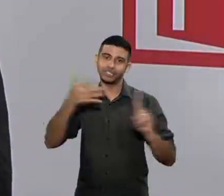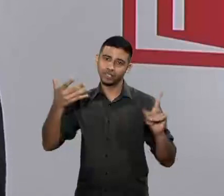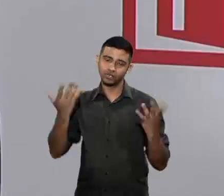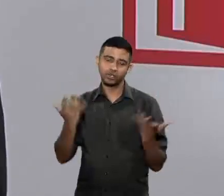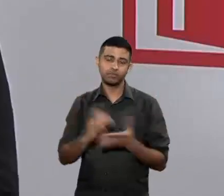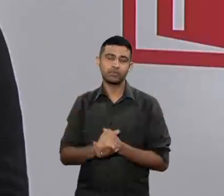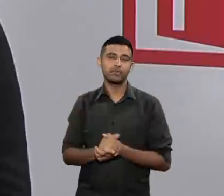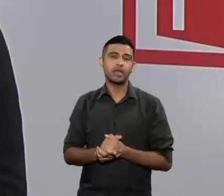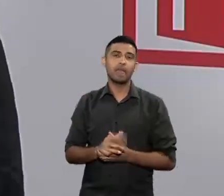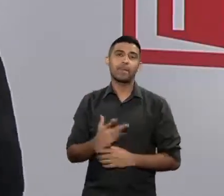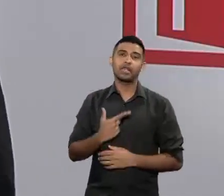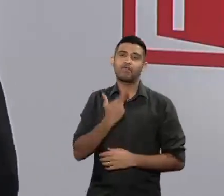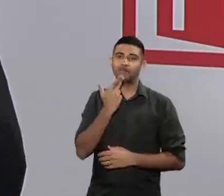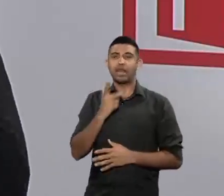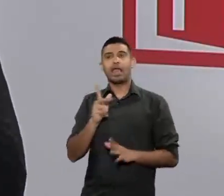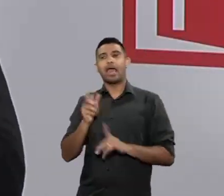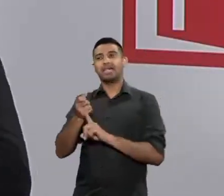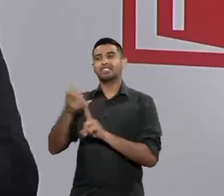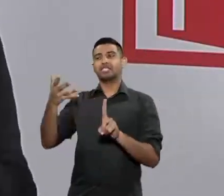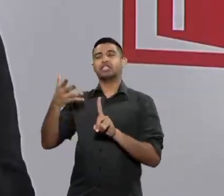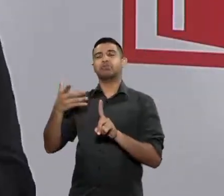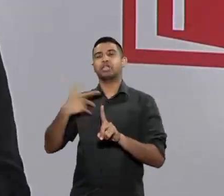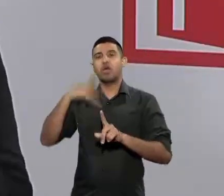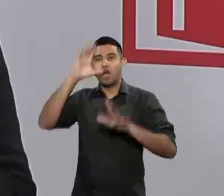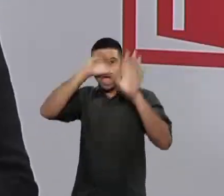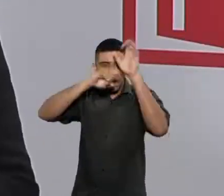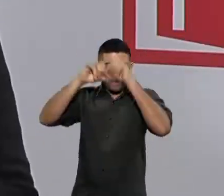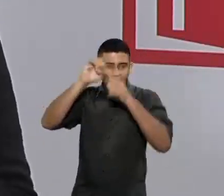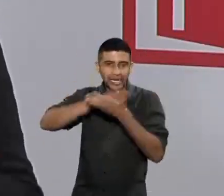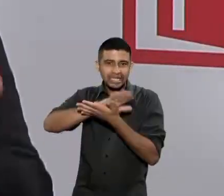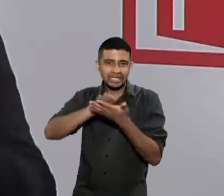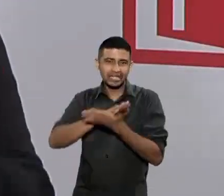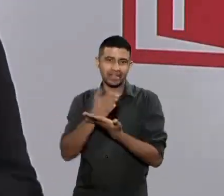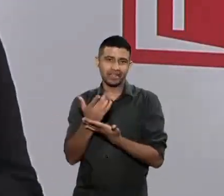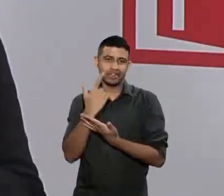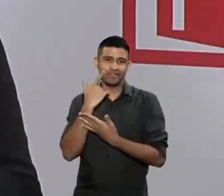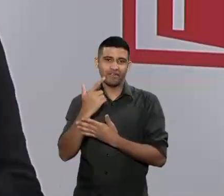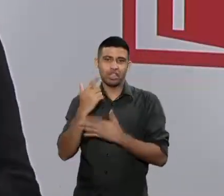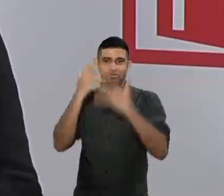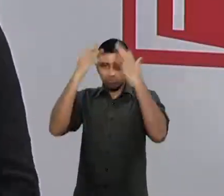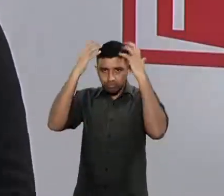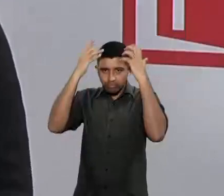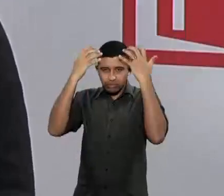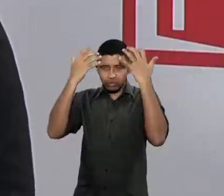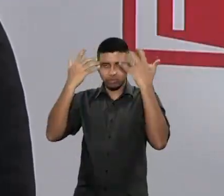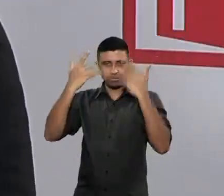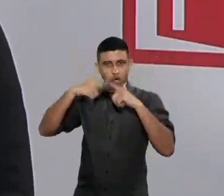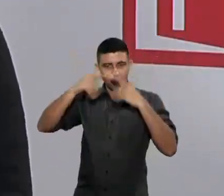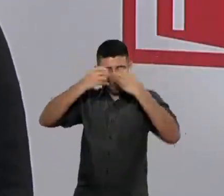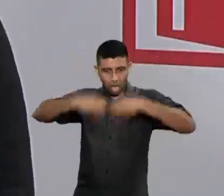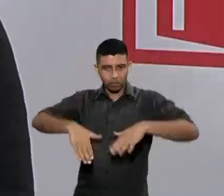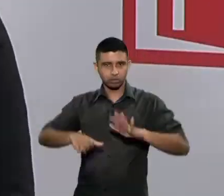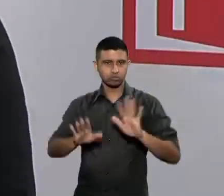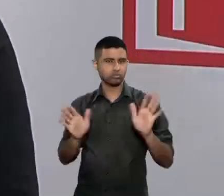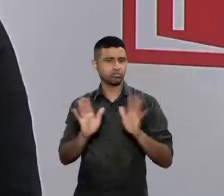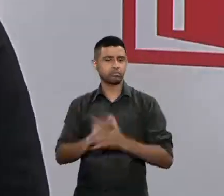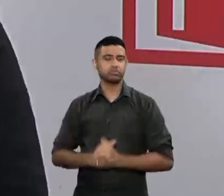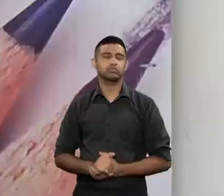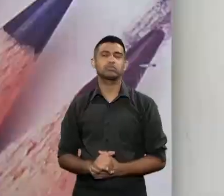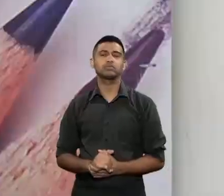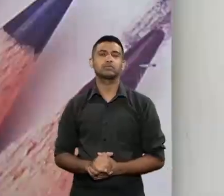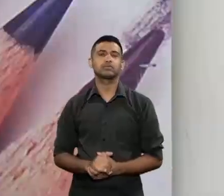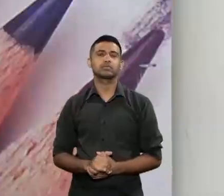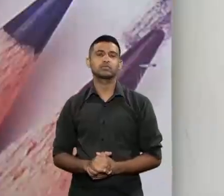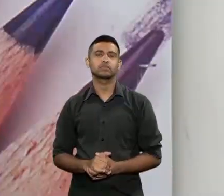síndrome. Mas não é por causa disso que a pessoa vai deixar de aprender, porque não afeta a parte cognitiva, não é sim, isso? Sim, sim, então, assim, nem mas, a deficiência, né? Não,